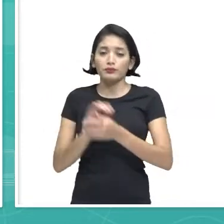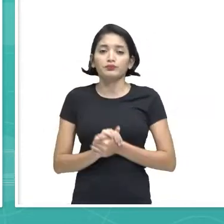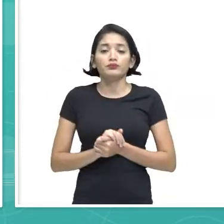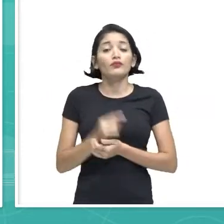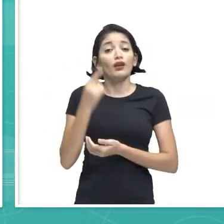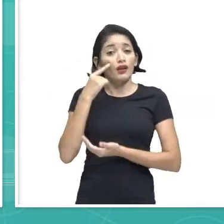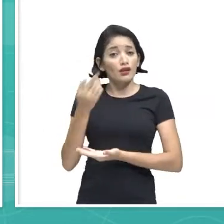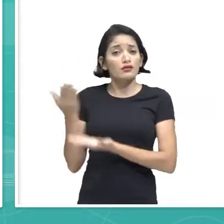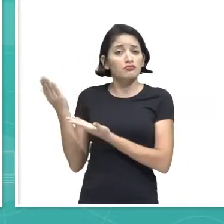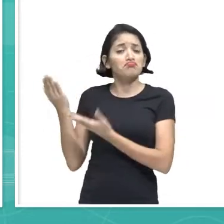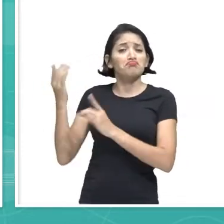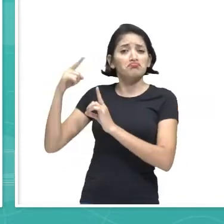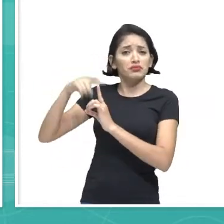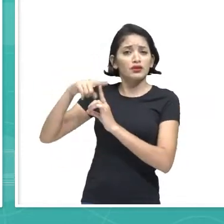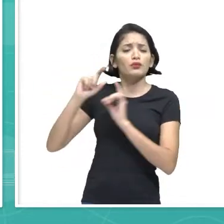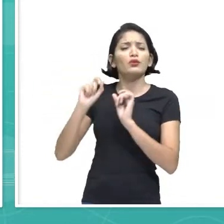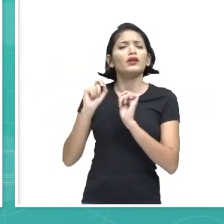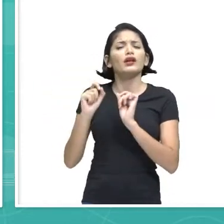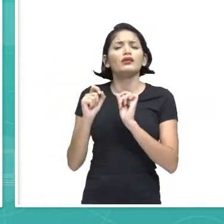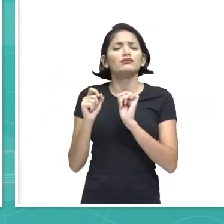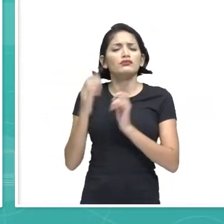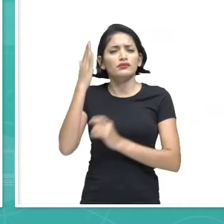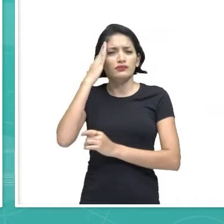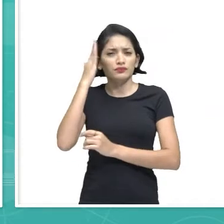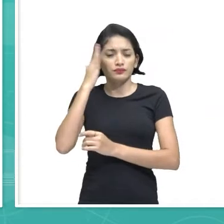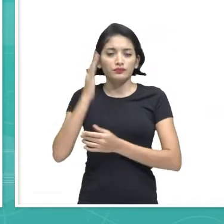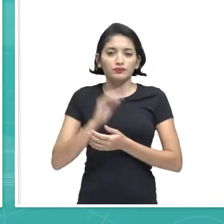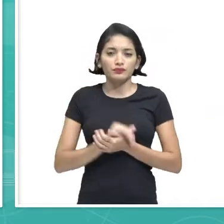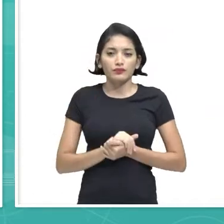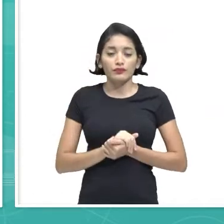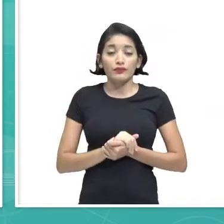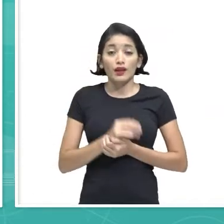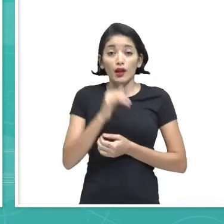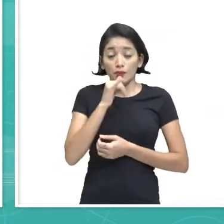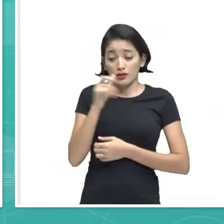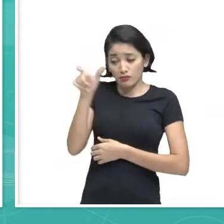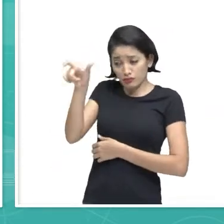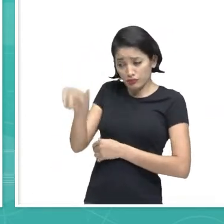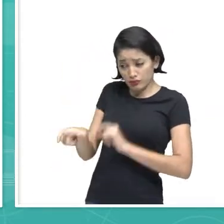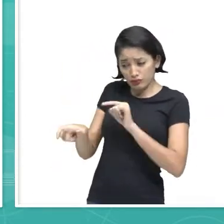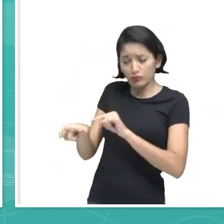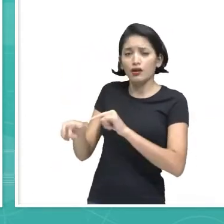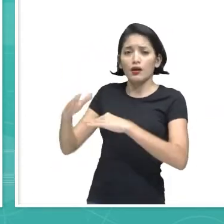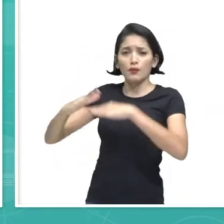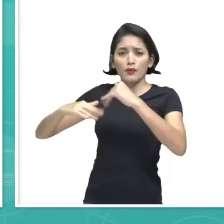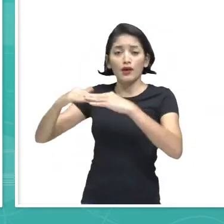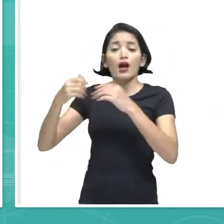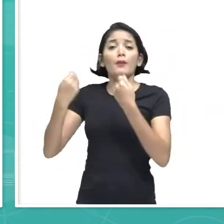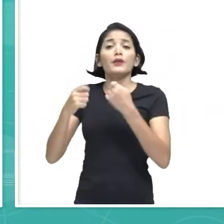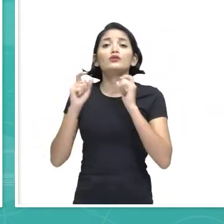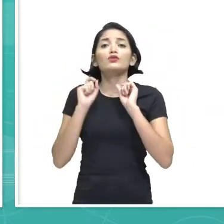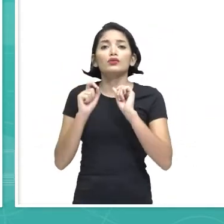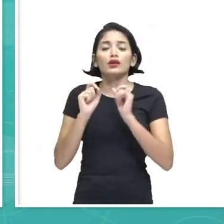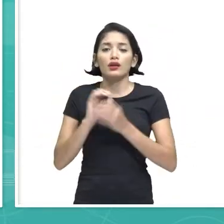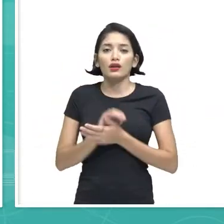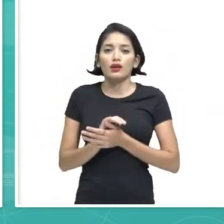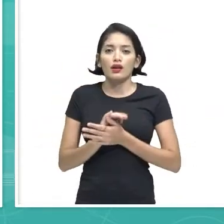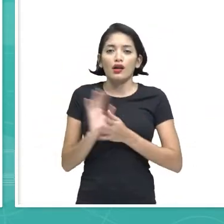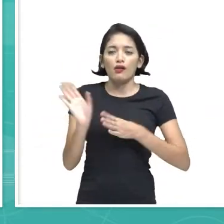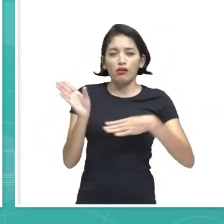de ginástica, a gente pode verificar o quê? Que a pessoa, né, o profissional, ele precisa ter o quê? Uma